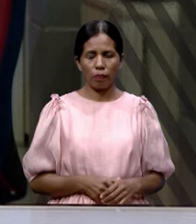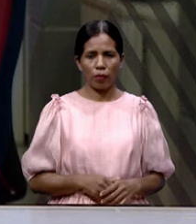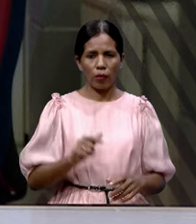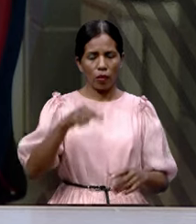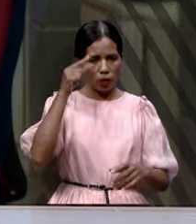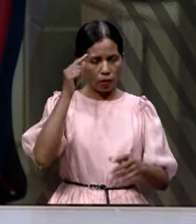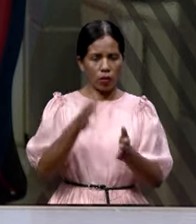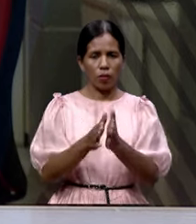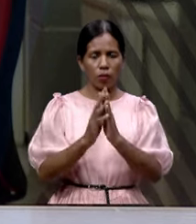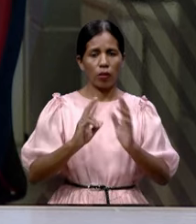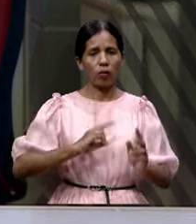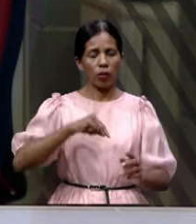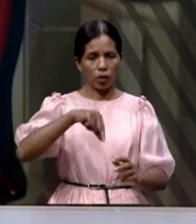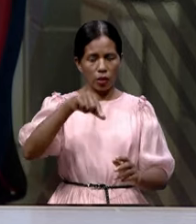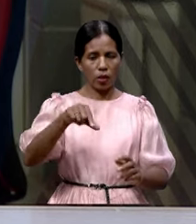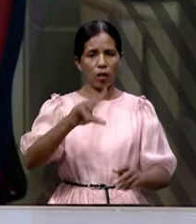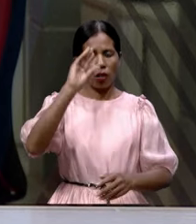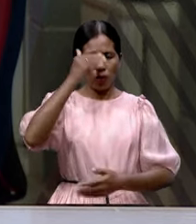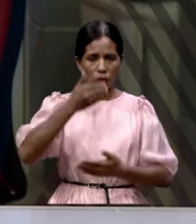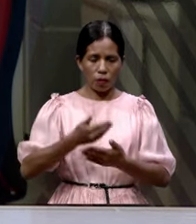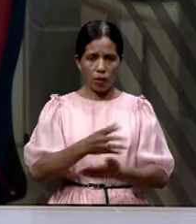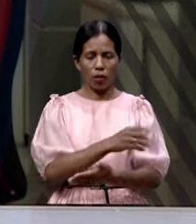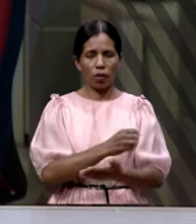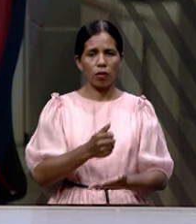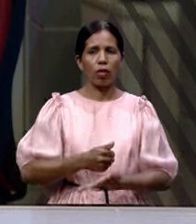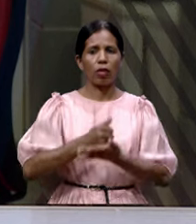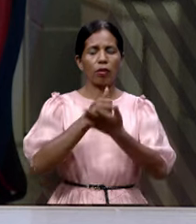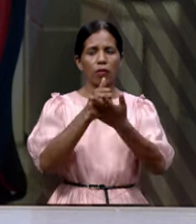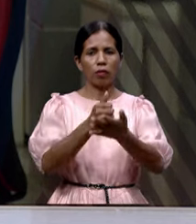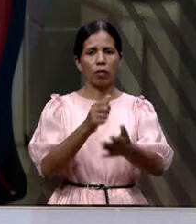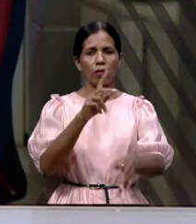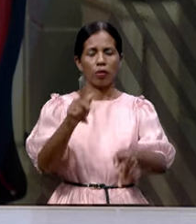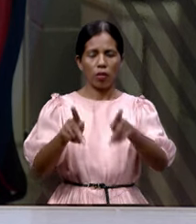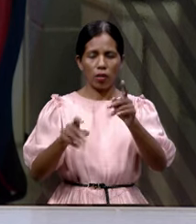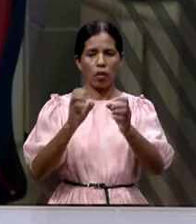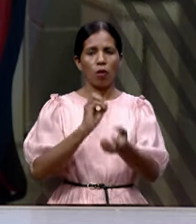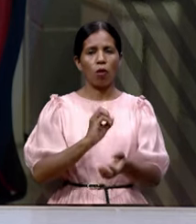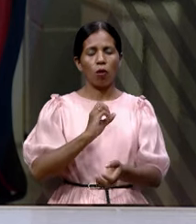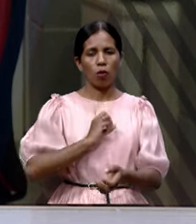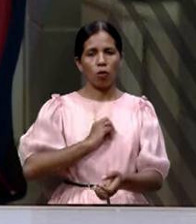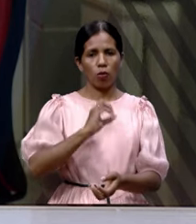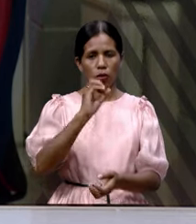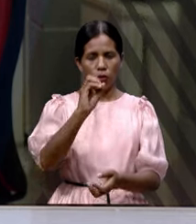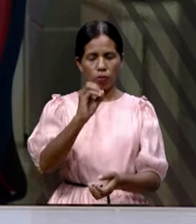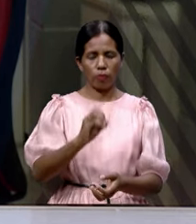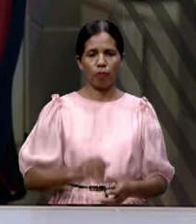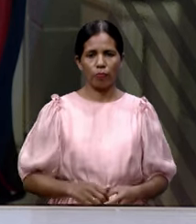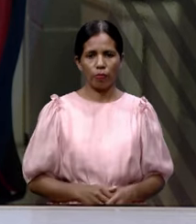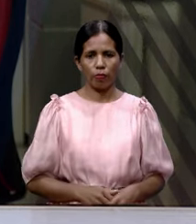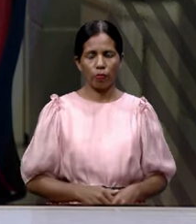Governo Russo Vikeke Oang atu apoia programa pesquisa berikusoin iha osu Vikeke.